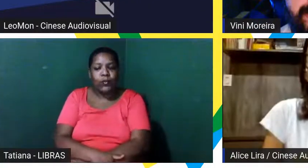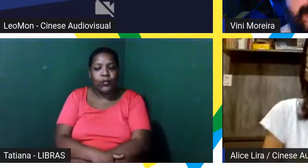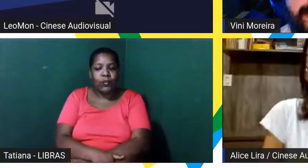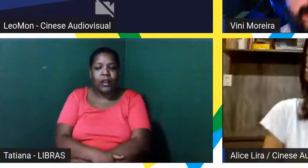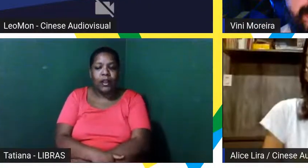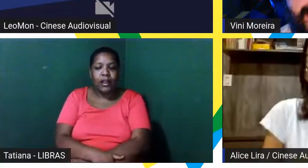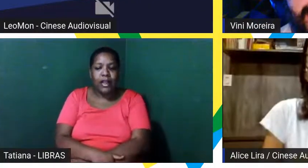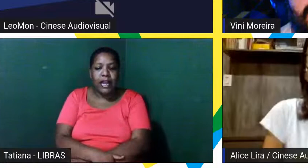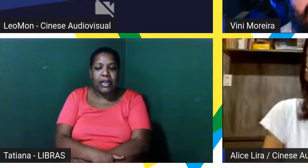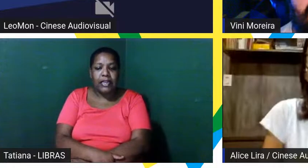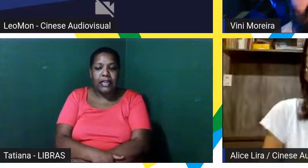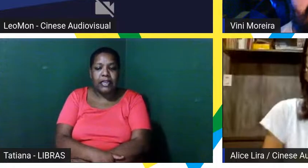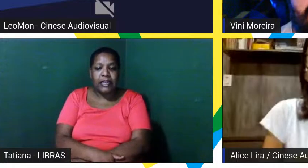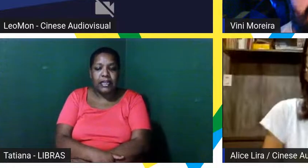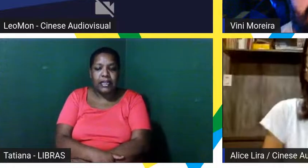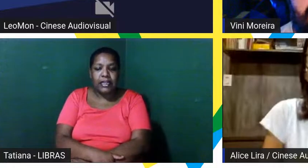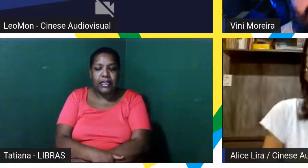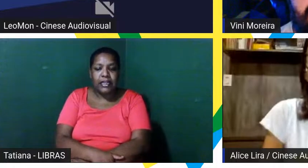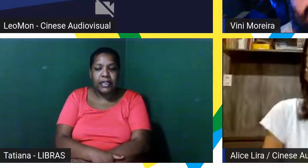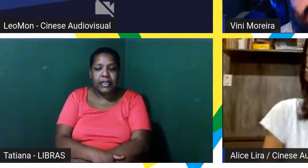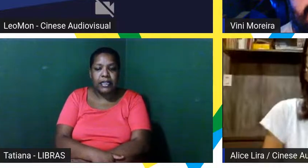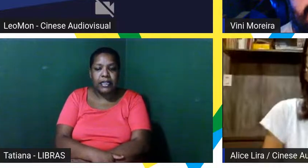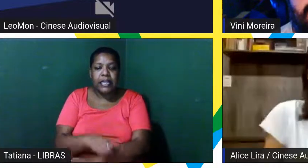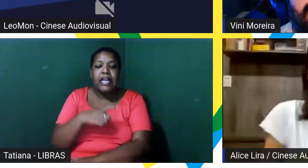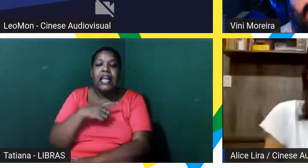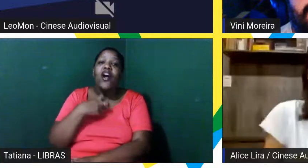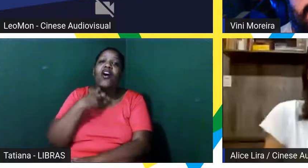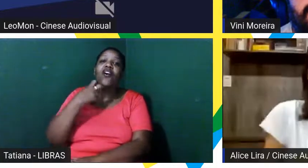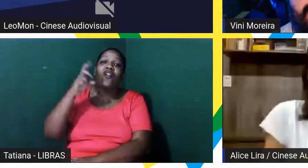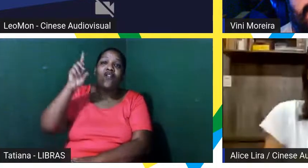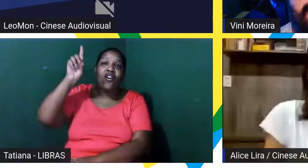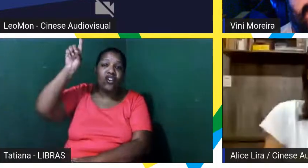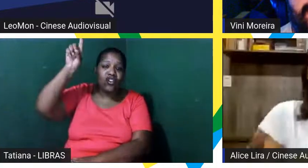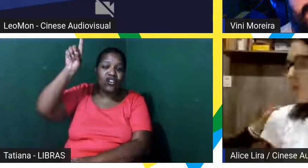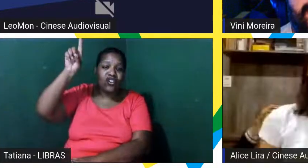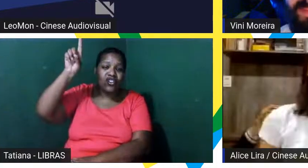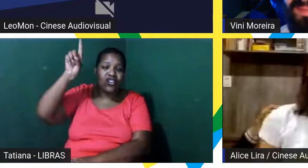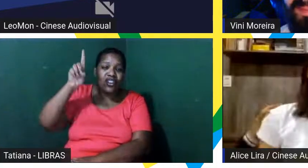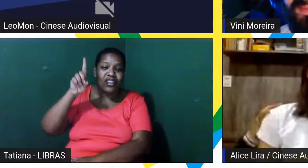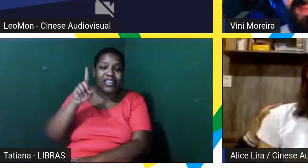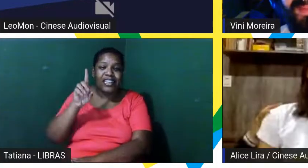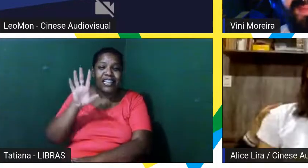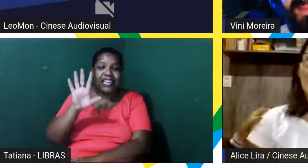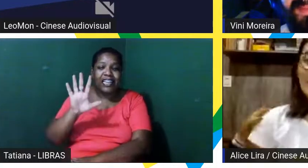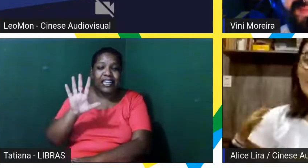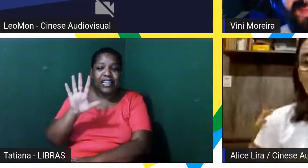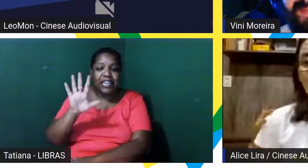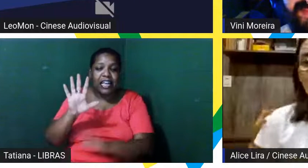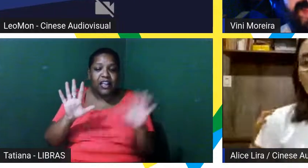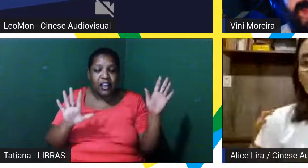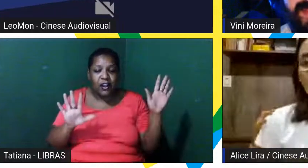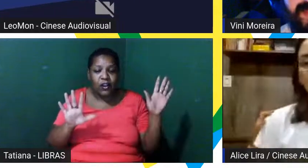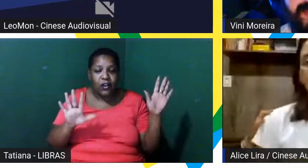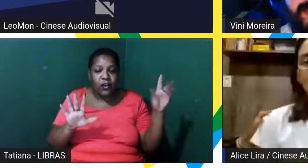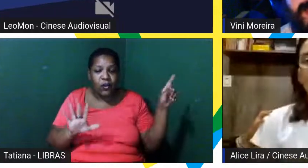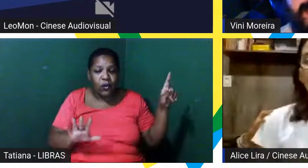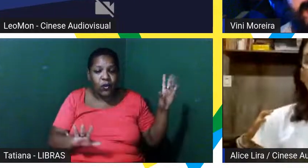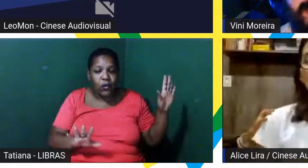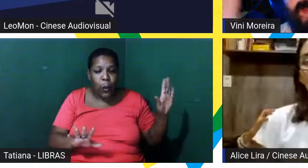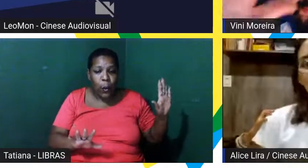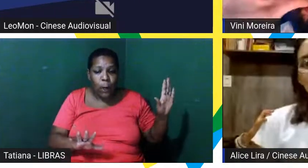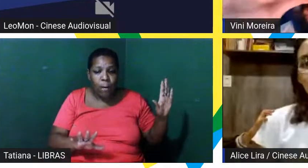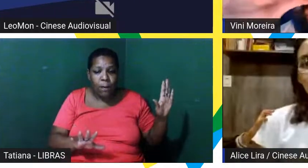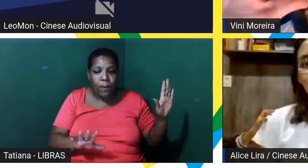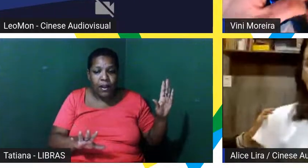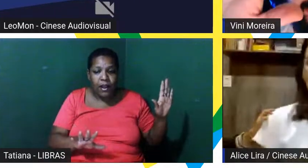o Vini eu tô de voz de Deus aqui 20,3 por cento dos seus foram lançados no país